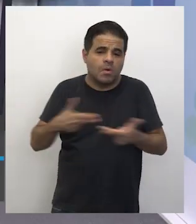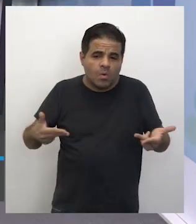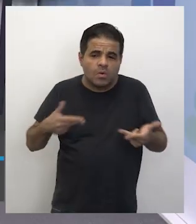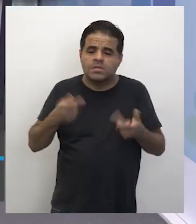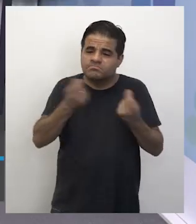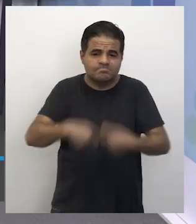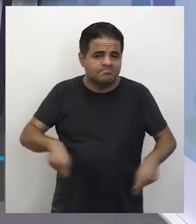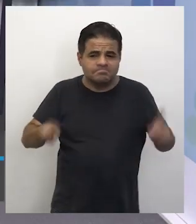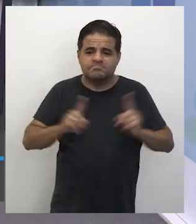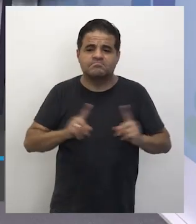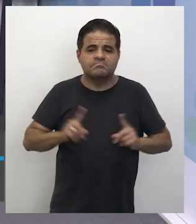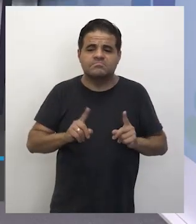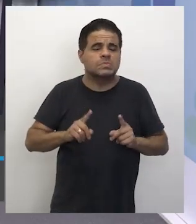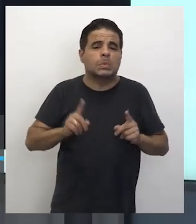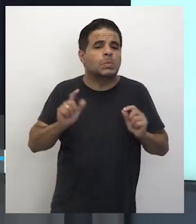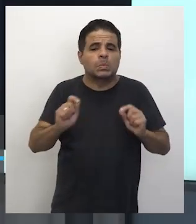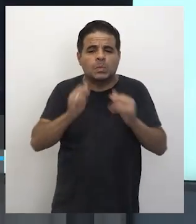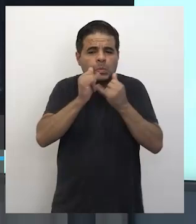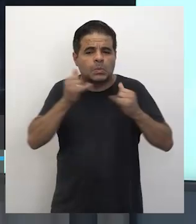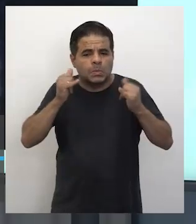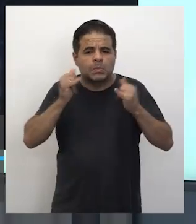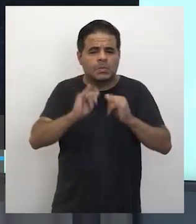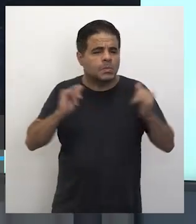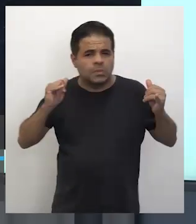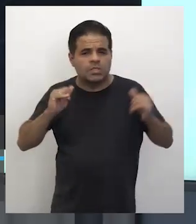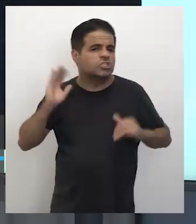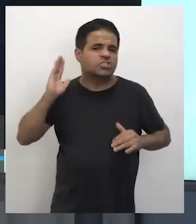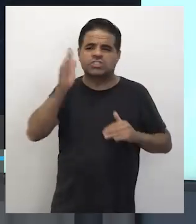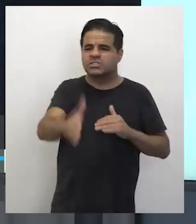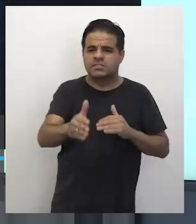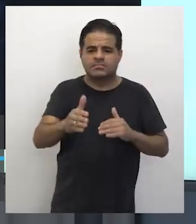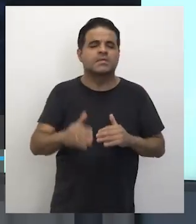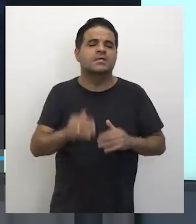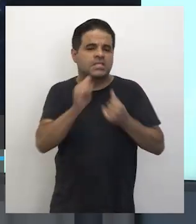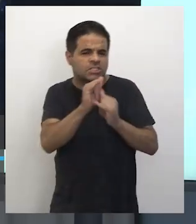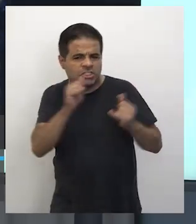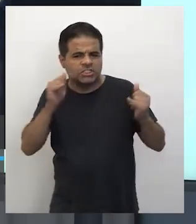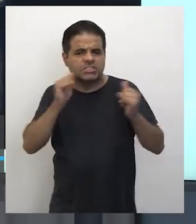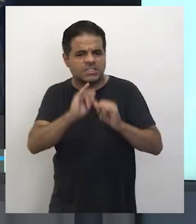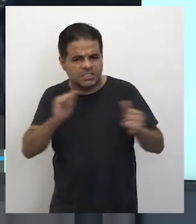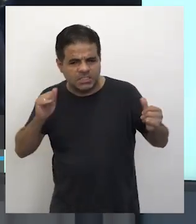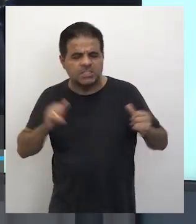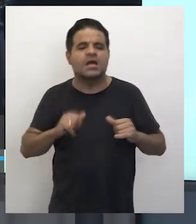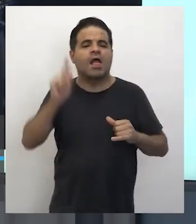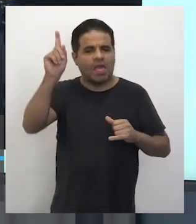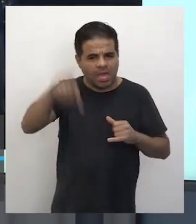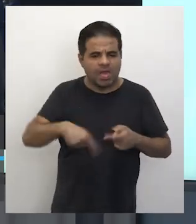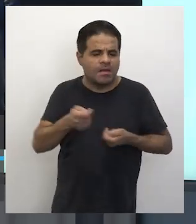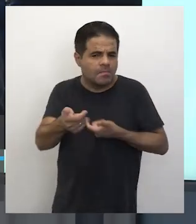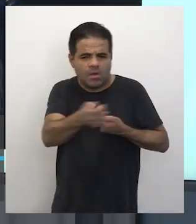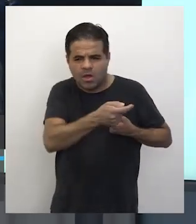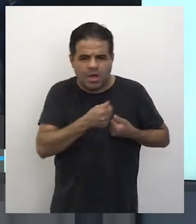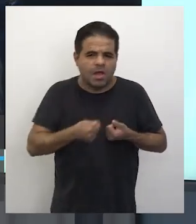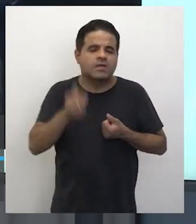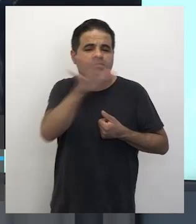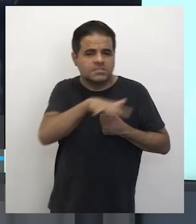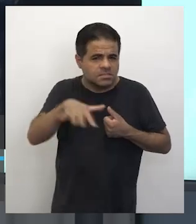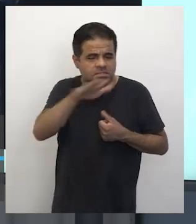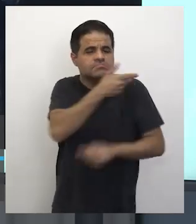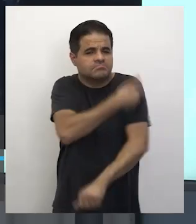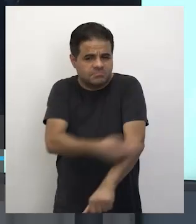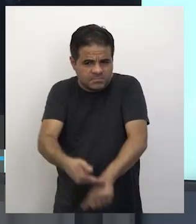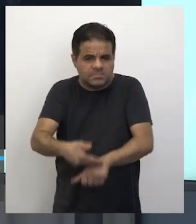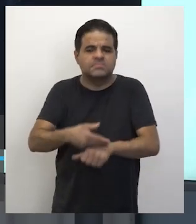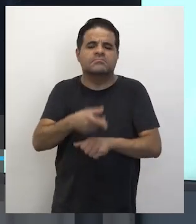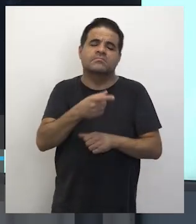não depende necessariamente de energia elétrica, né? Diretamente da energia elétrica, né? Mas são poucos os casos, né, os hábitos